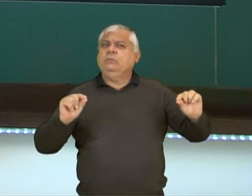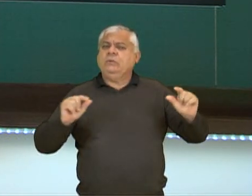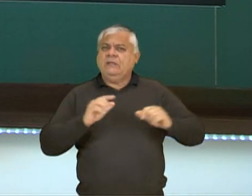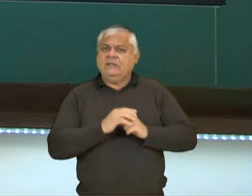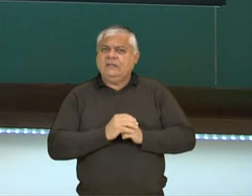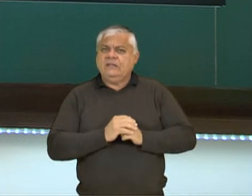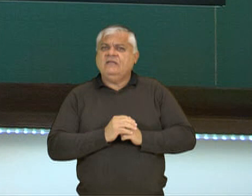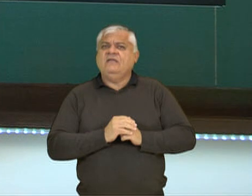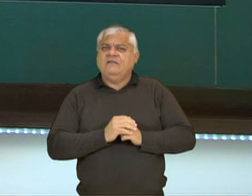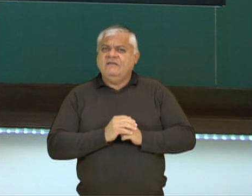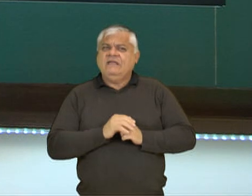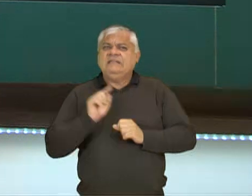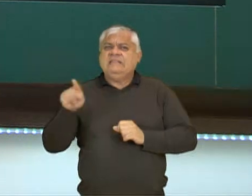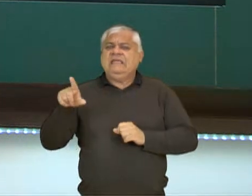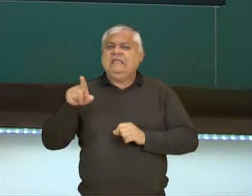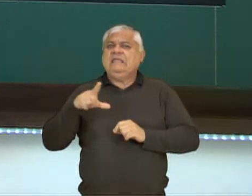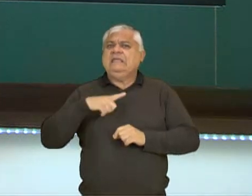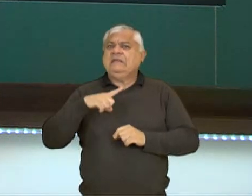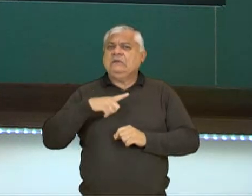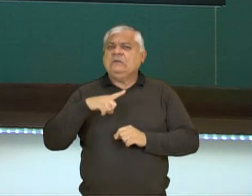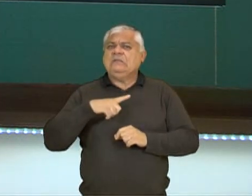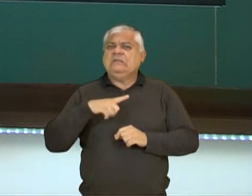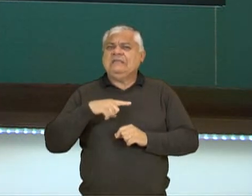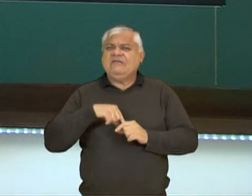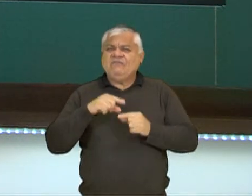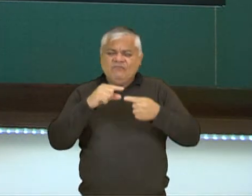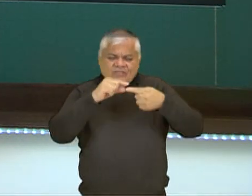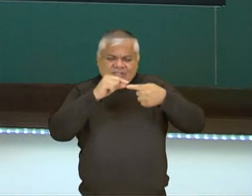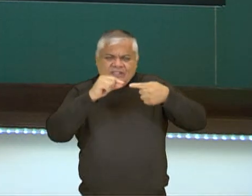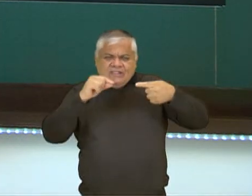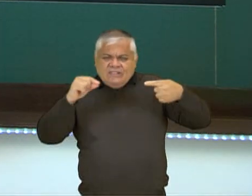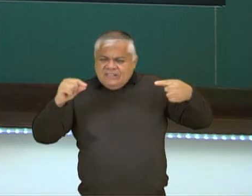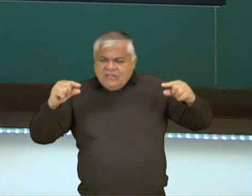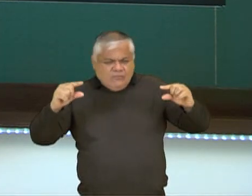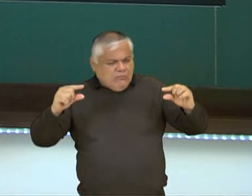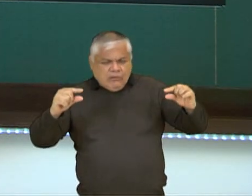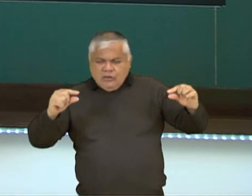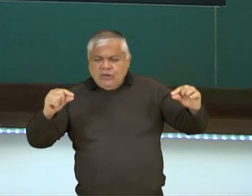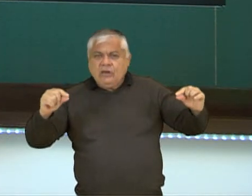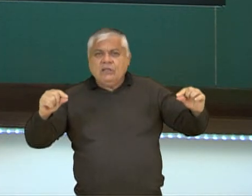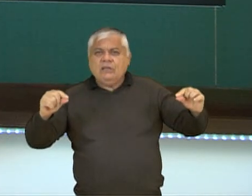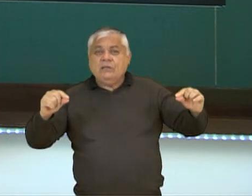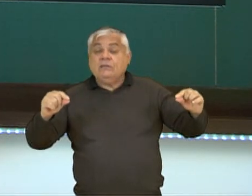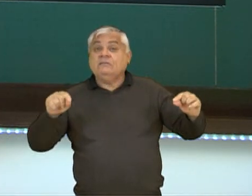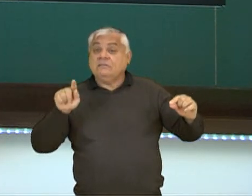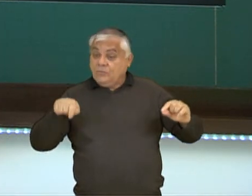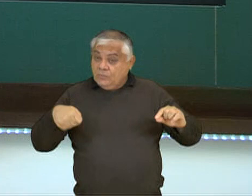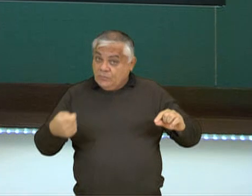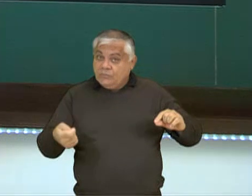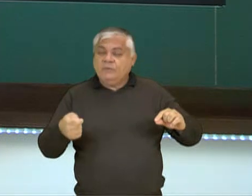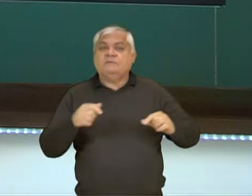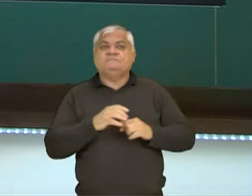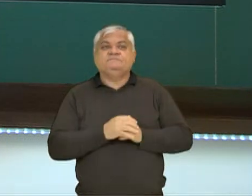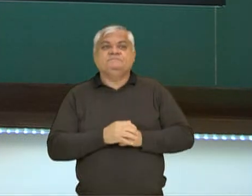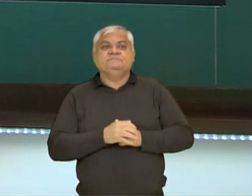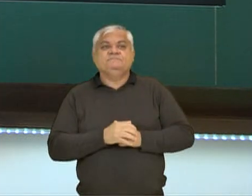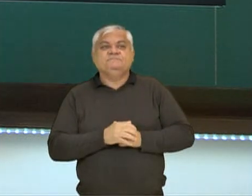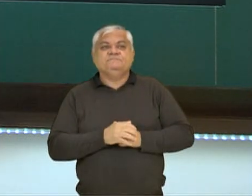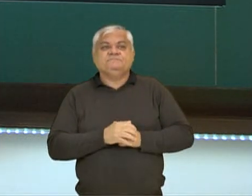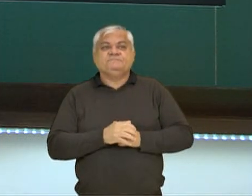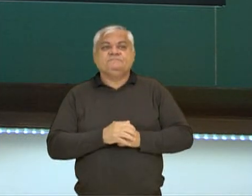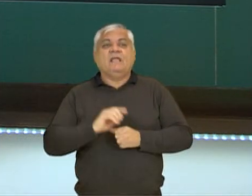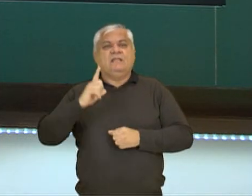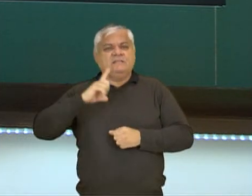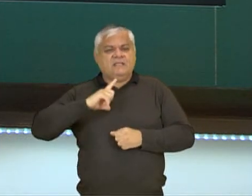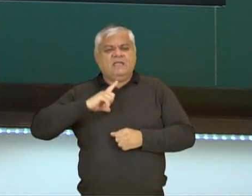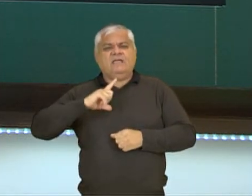nemateumintos, ela apresenta uma ponta fina, né, é mais afinadinho. Por isso, então, afiladas.